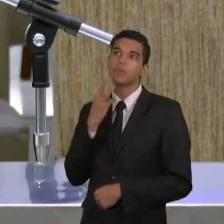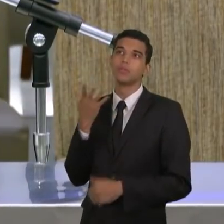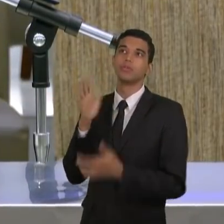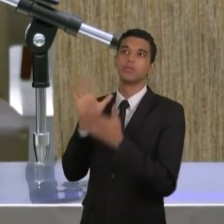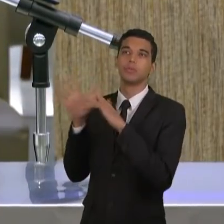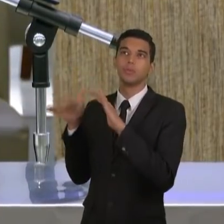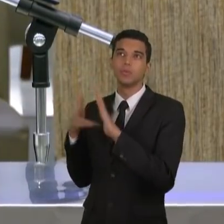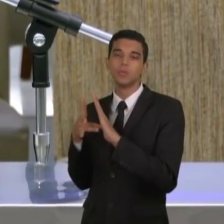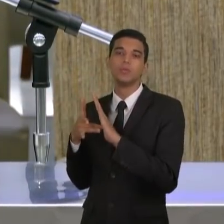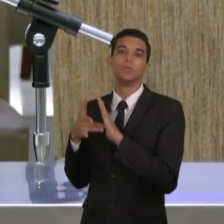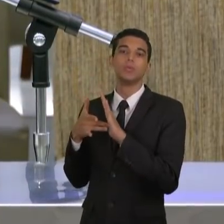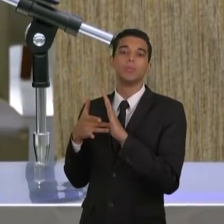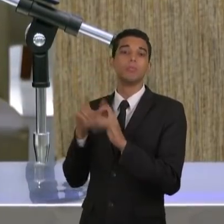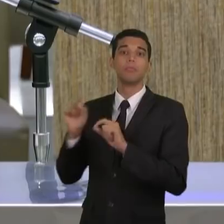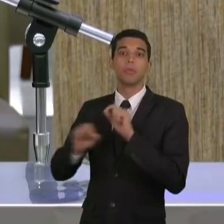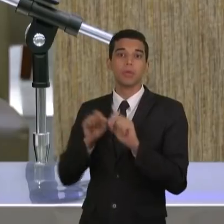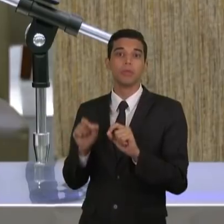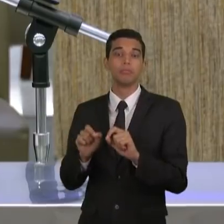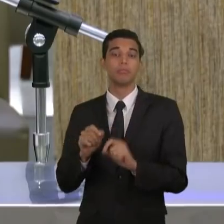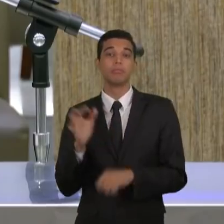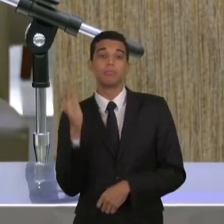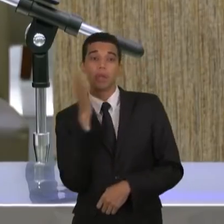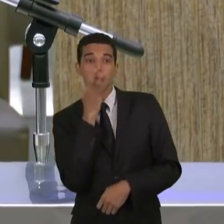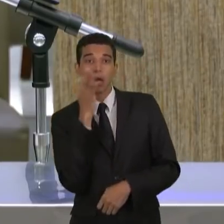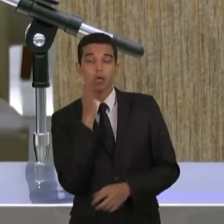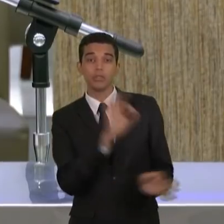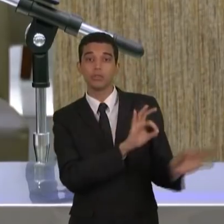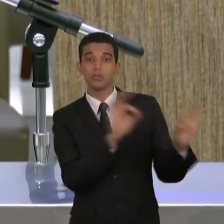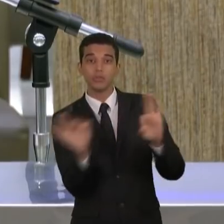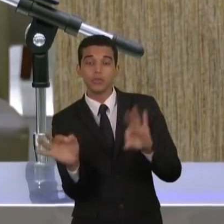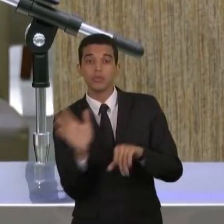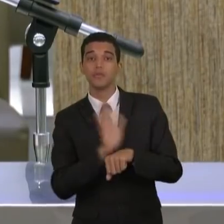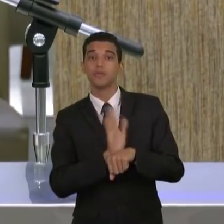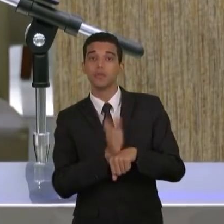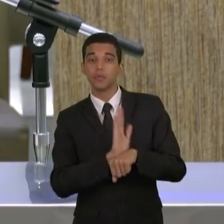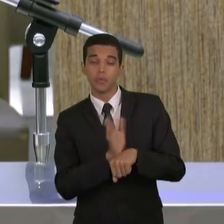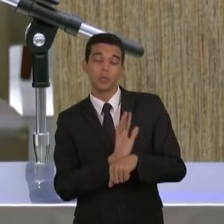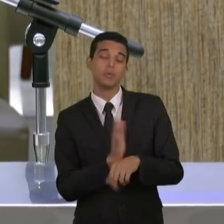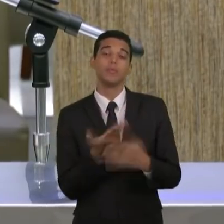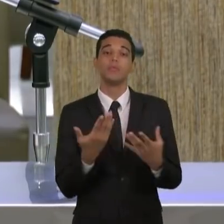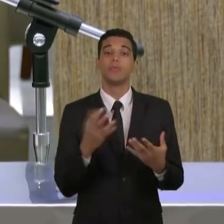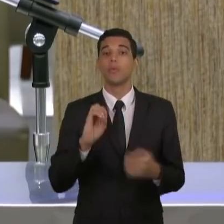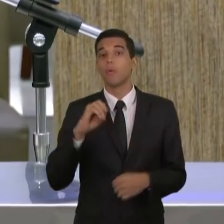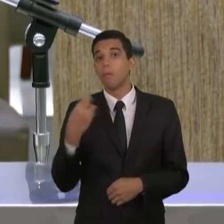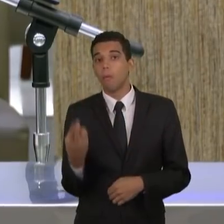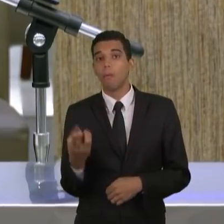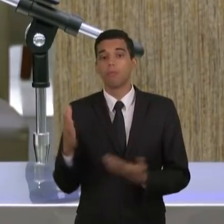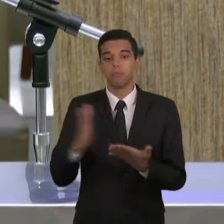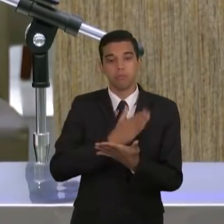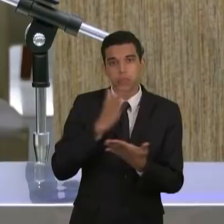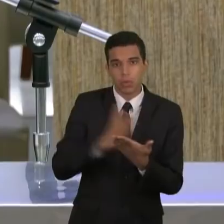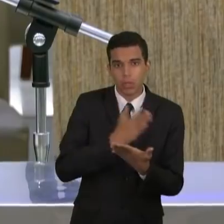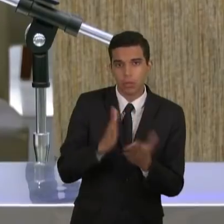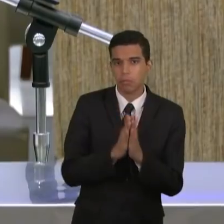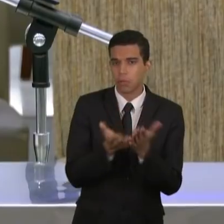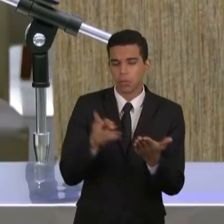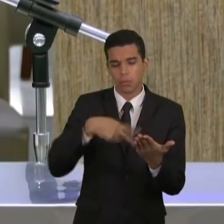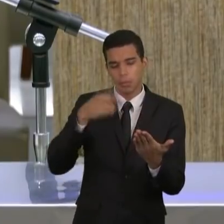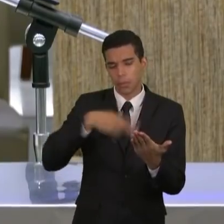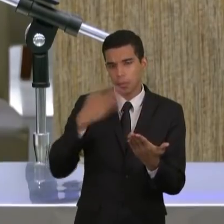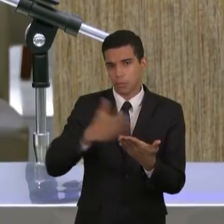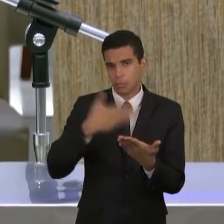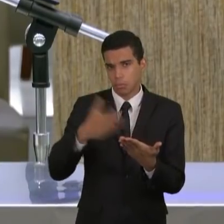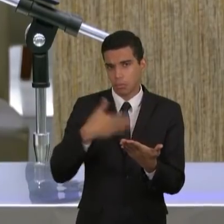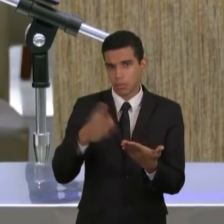através de filmes de literatura de uma maneira geral e de diversos com diversos